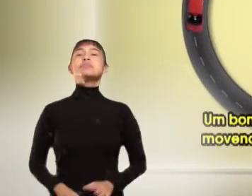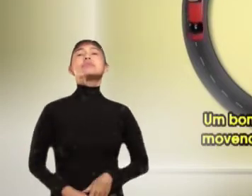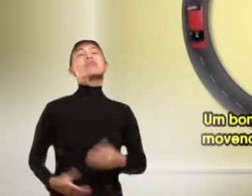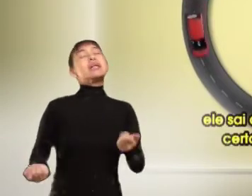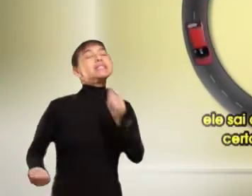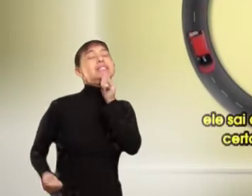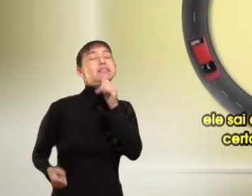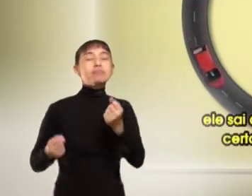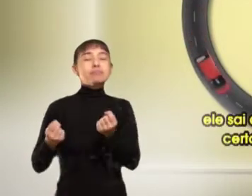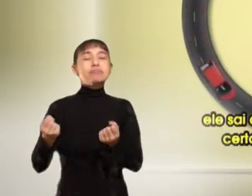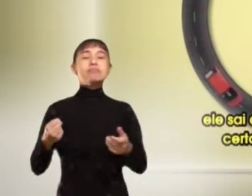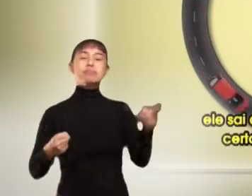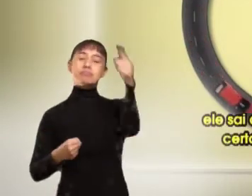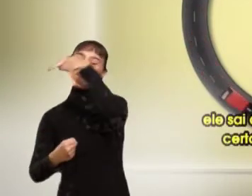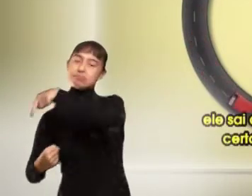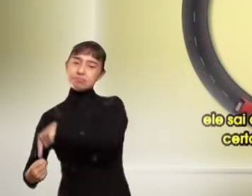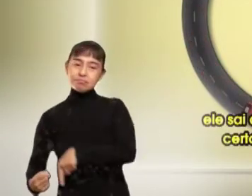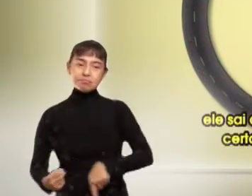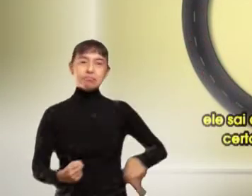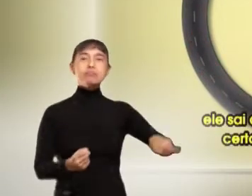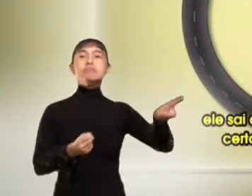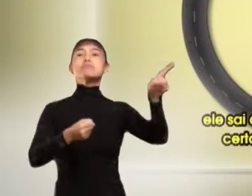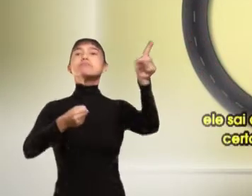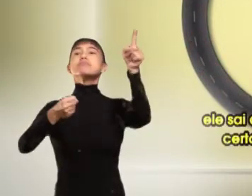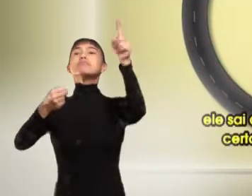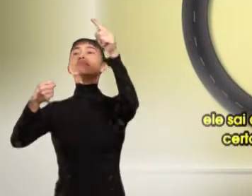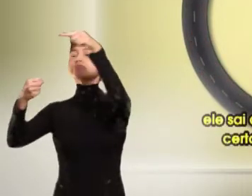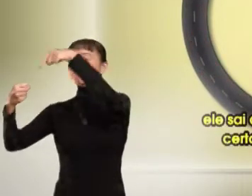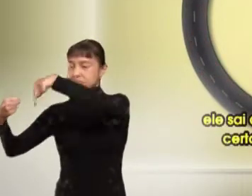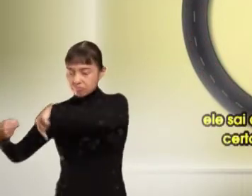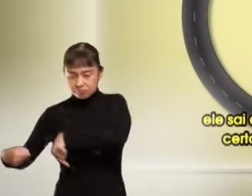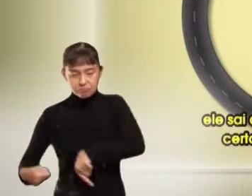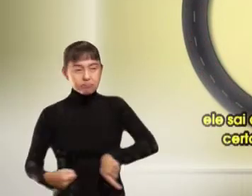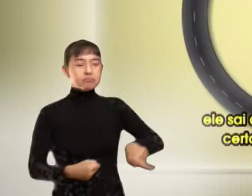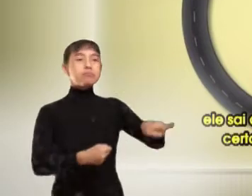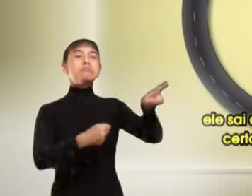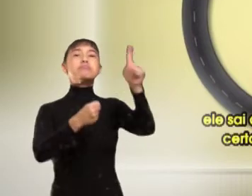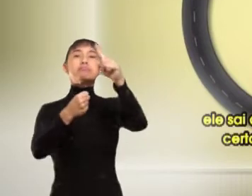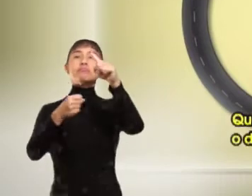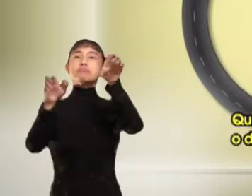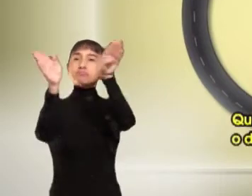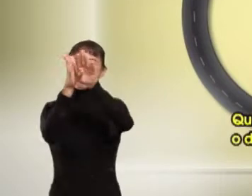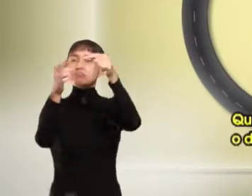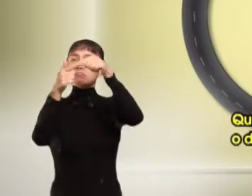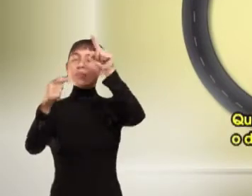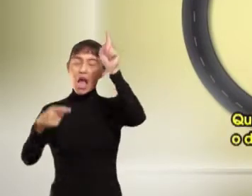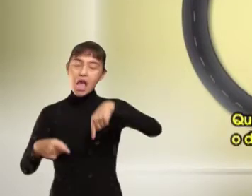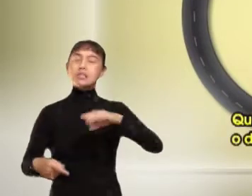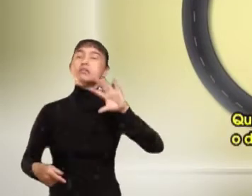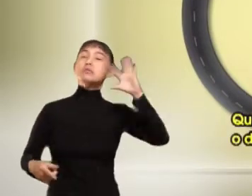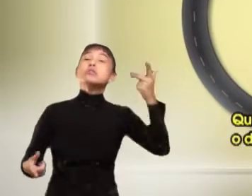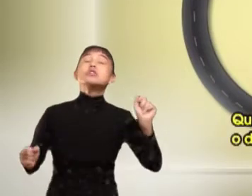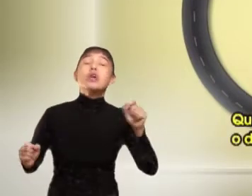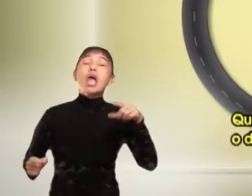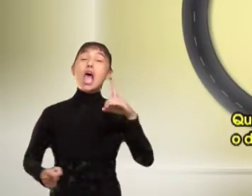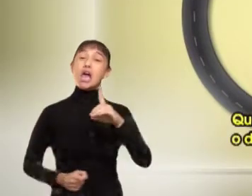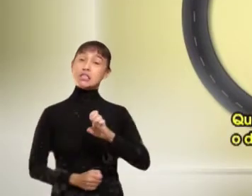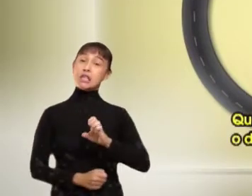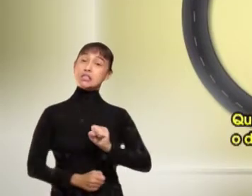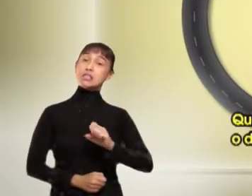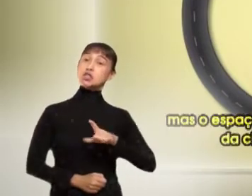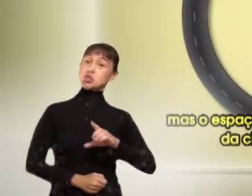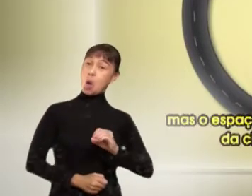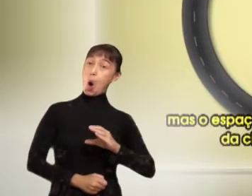pista circular. Ele sai de um ponto e depois de certo tempo retorna a ele. Quando isso acontece, o deslocamento